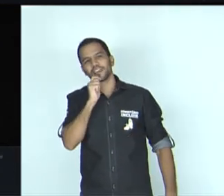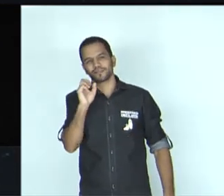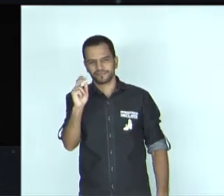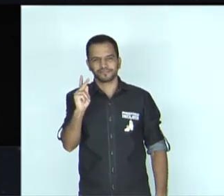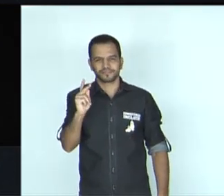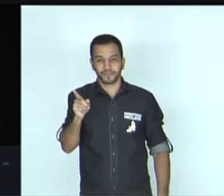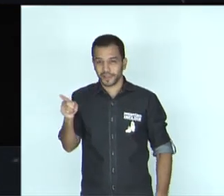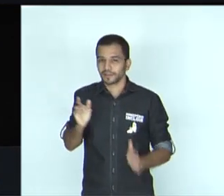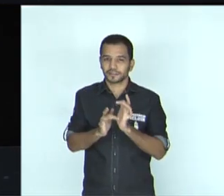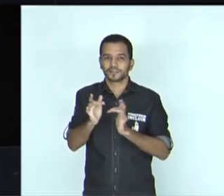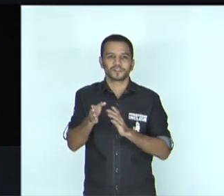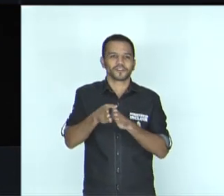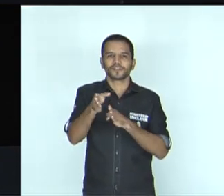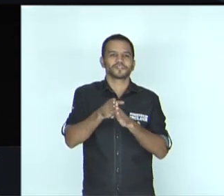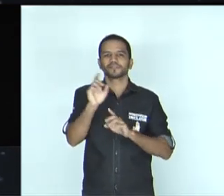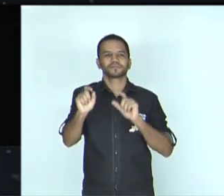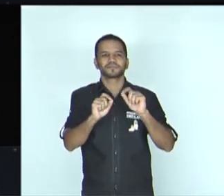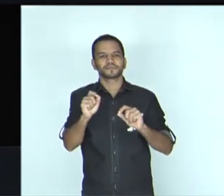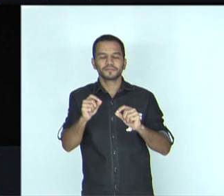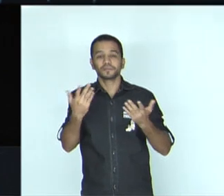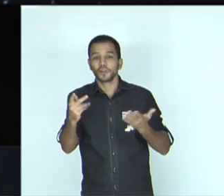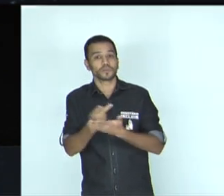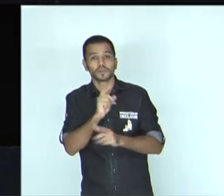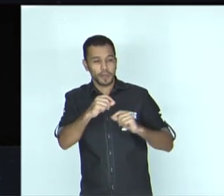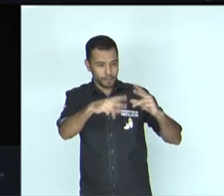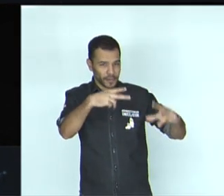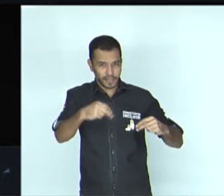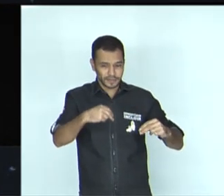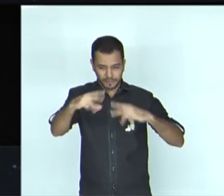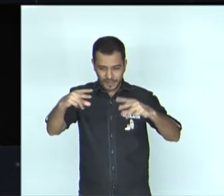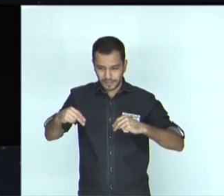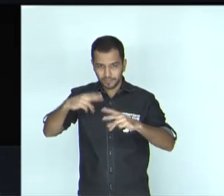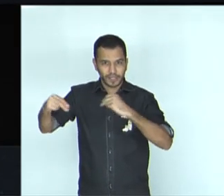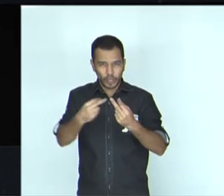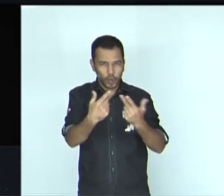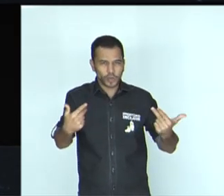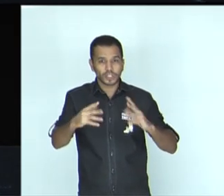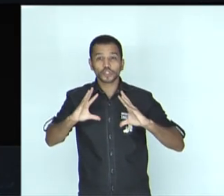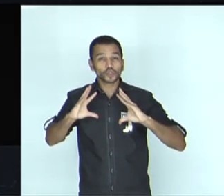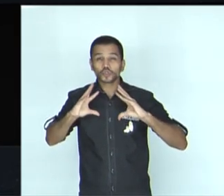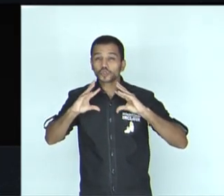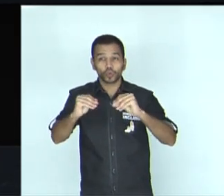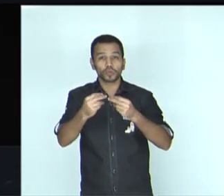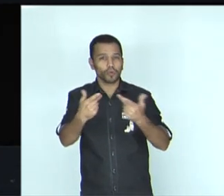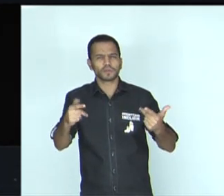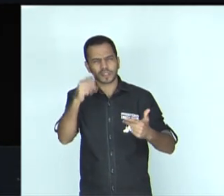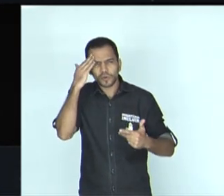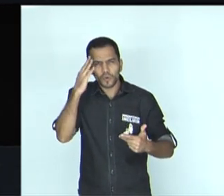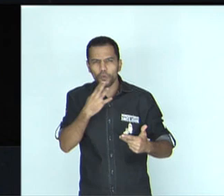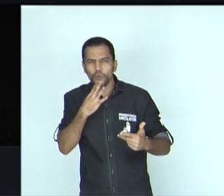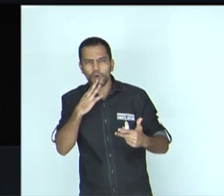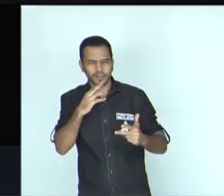E aí ele fala, olha, todas as coisas, você sabe o que quer dizer a palavra todas? Presta atenção que